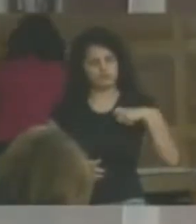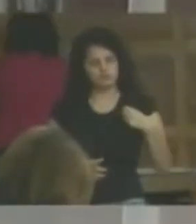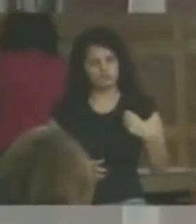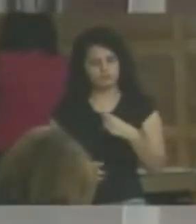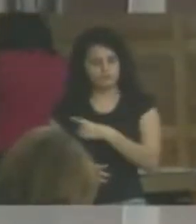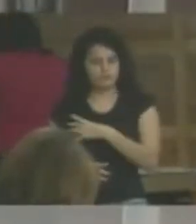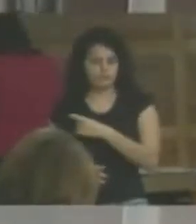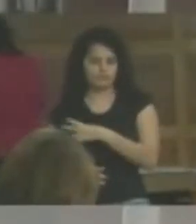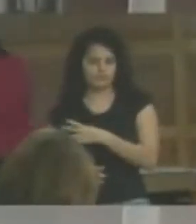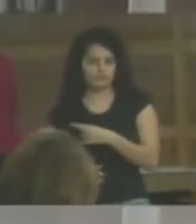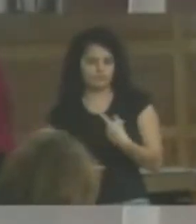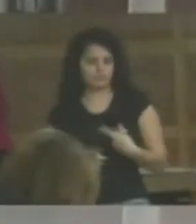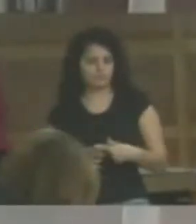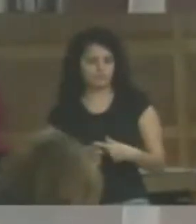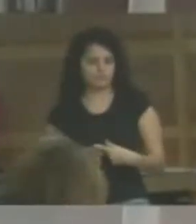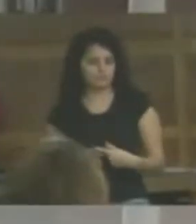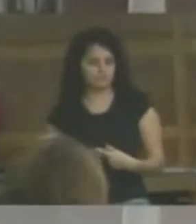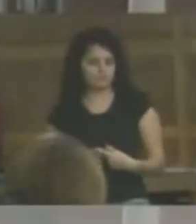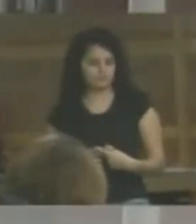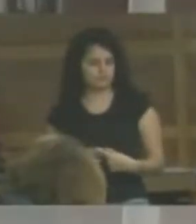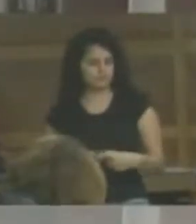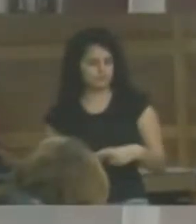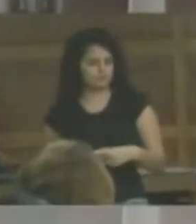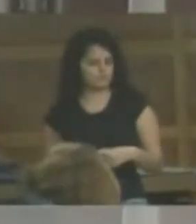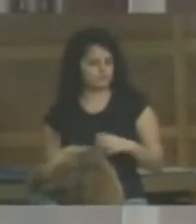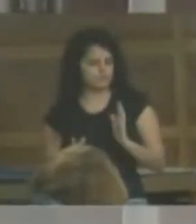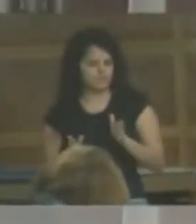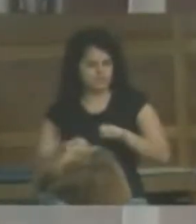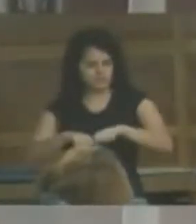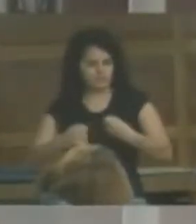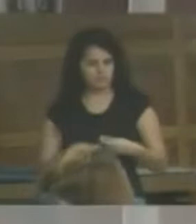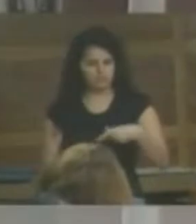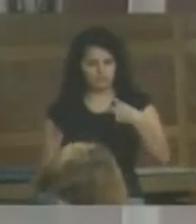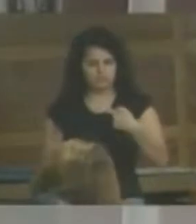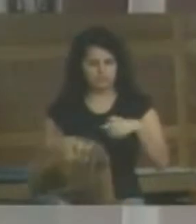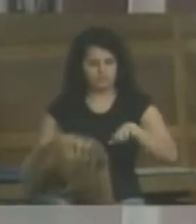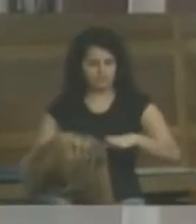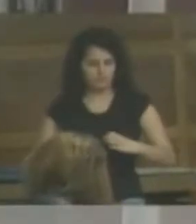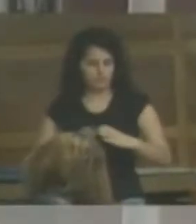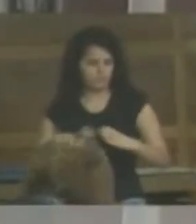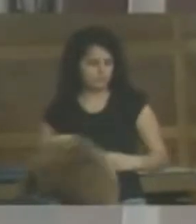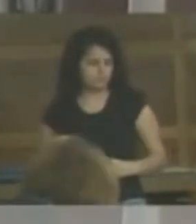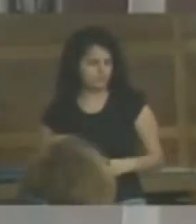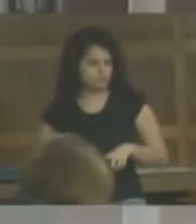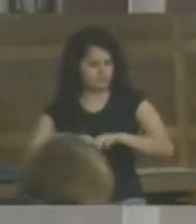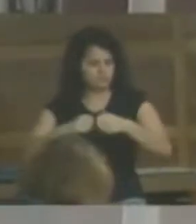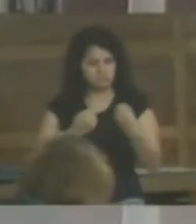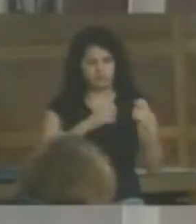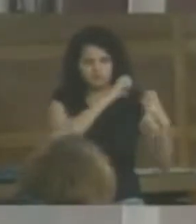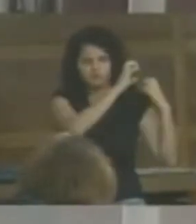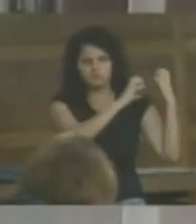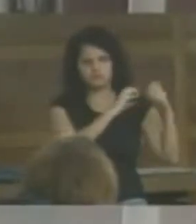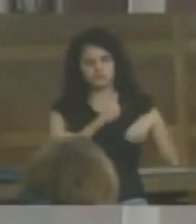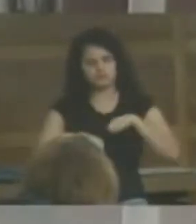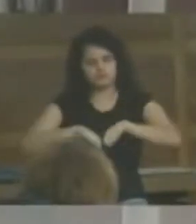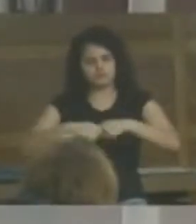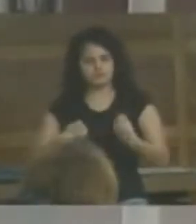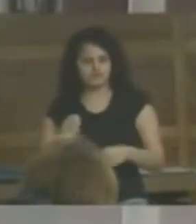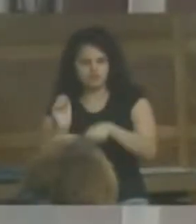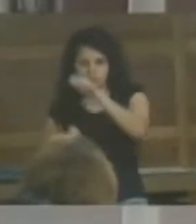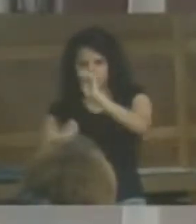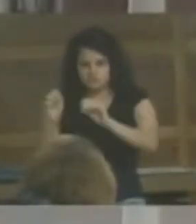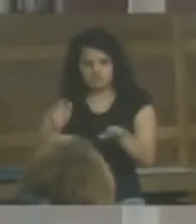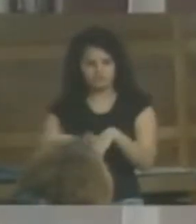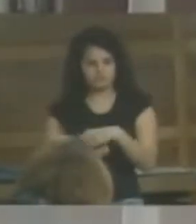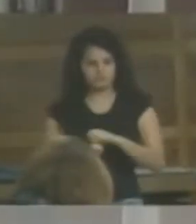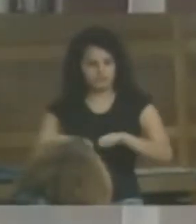vasos de uma vez só, invadiram a escola no final de semana, arrancaram as câmeras de segurança, quebraram os vasos, picharam, arrancaram as